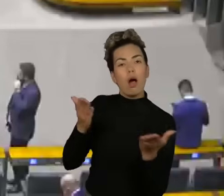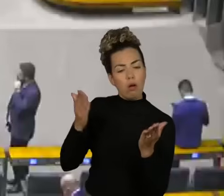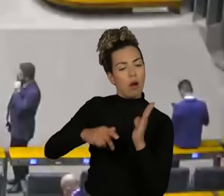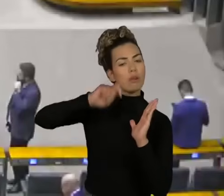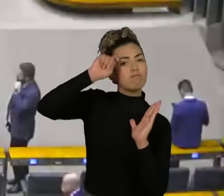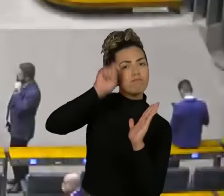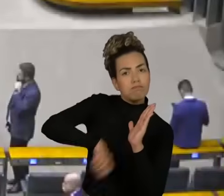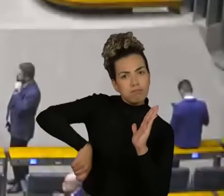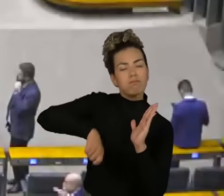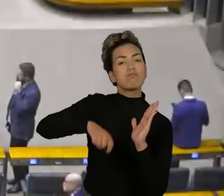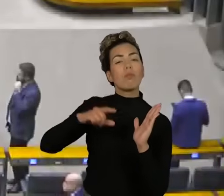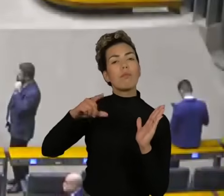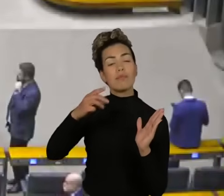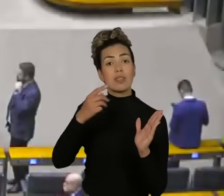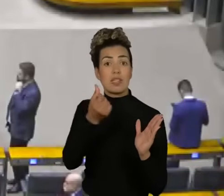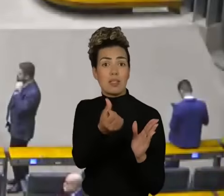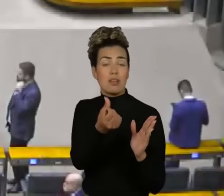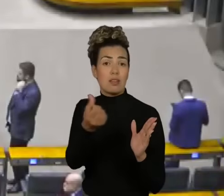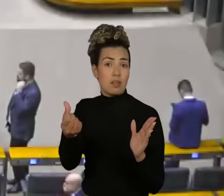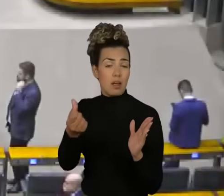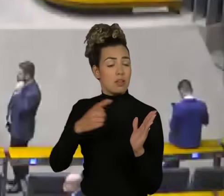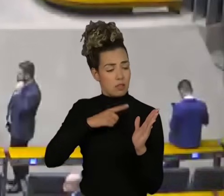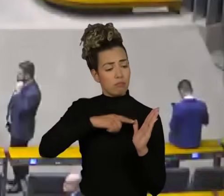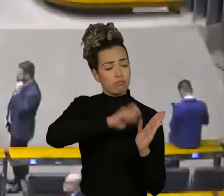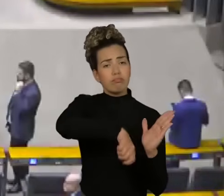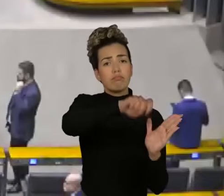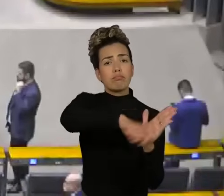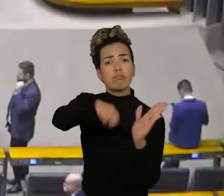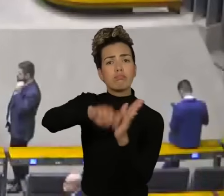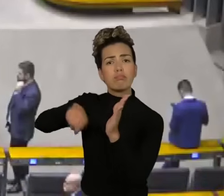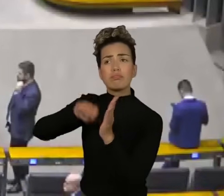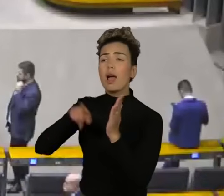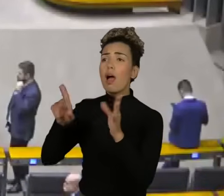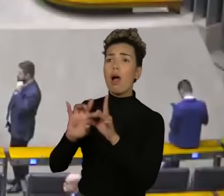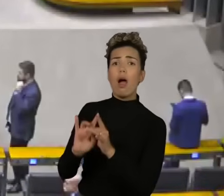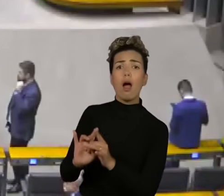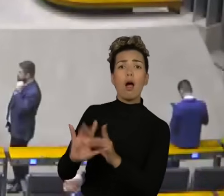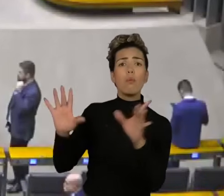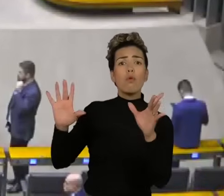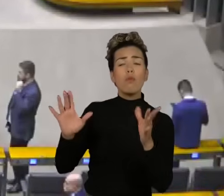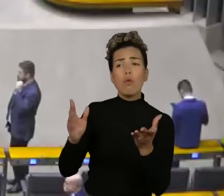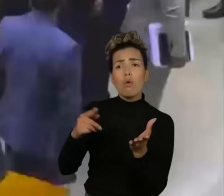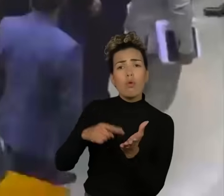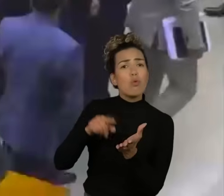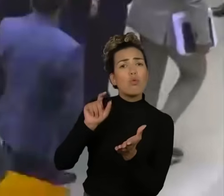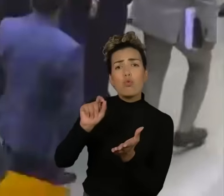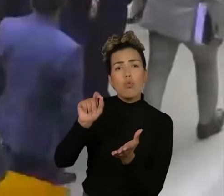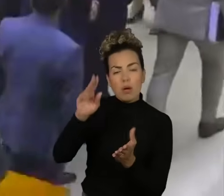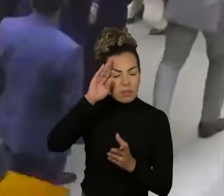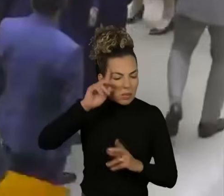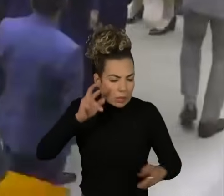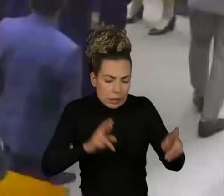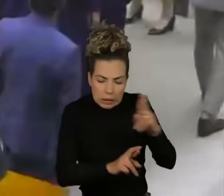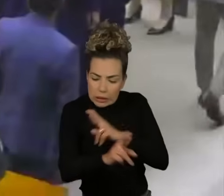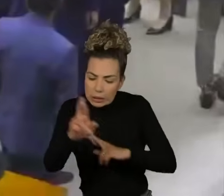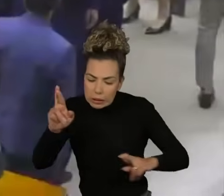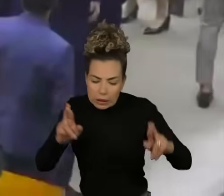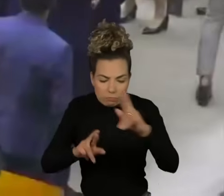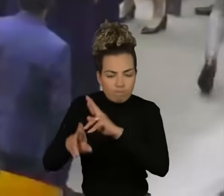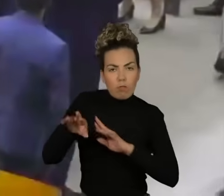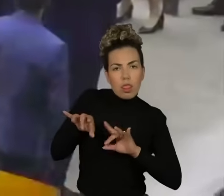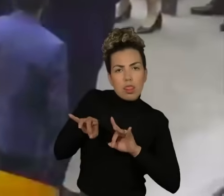o projeto de lei aprovado pelo Congresso Nacional que enfraquece o licenciamento ambiental. Ambientalistas